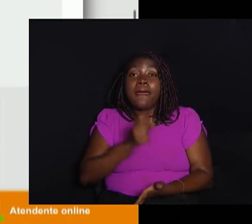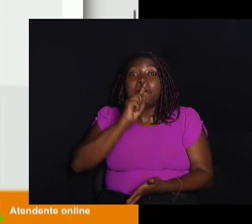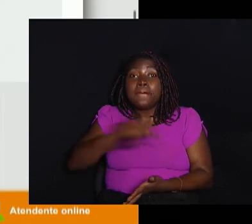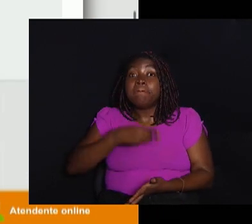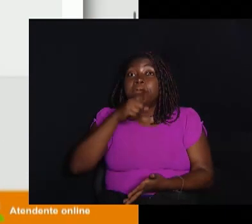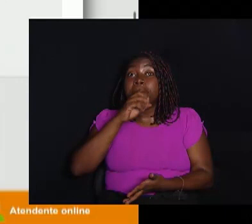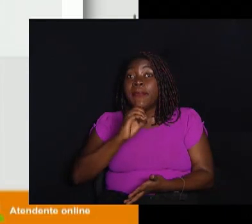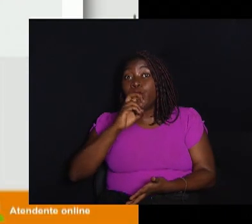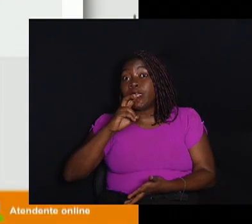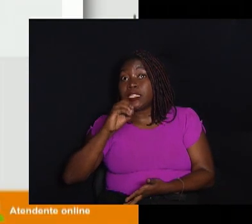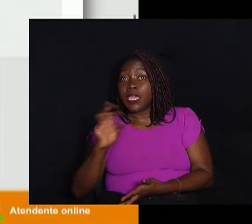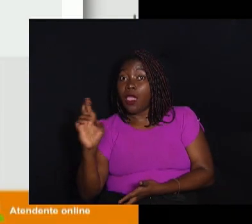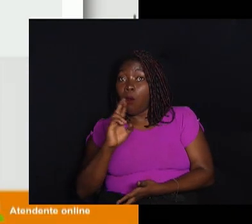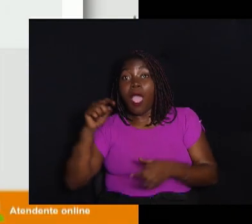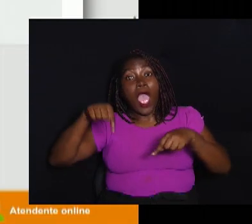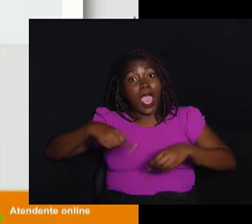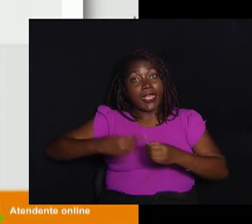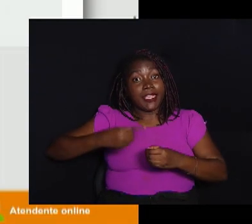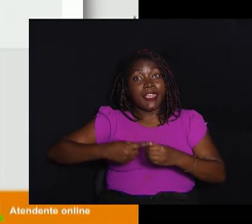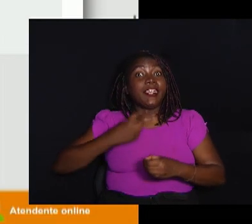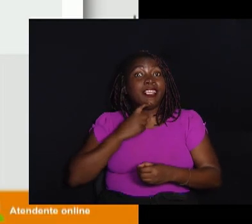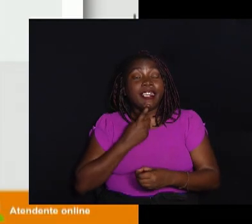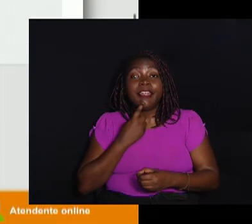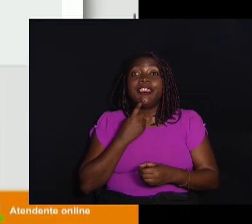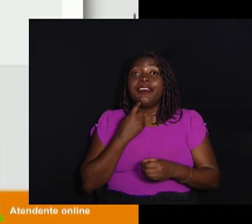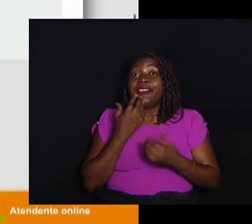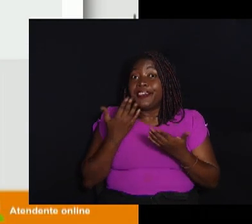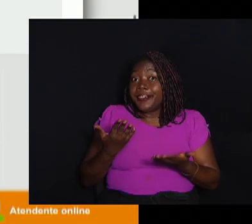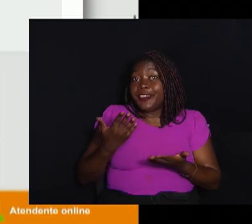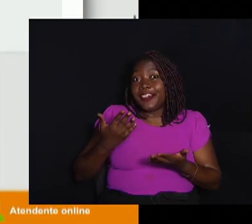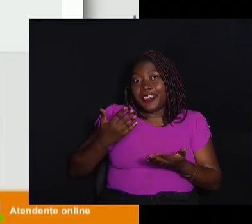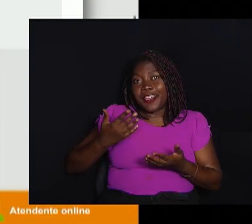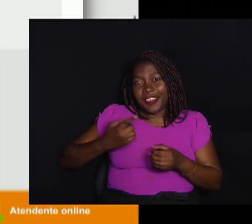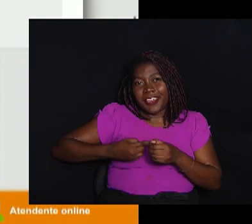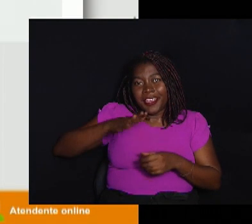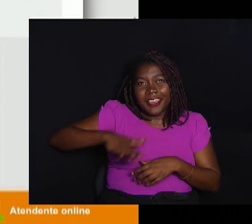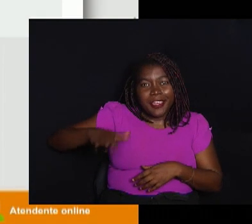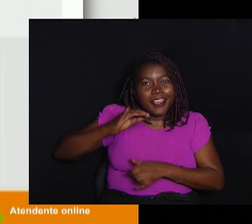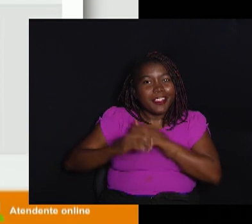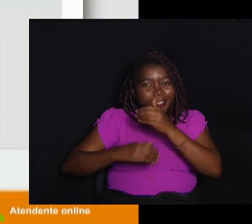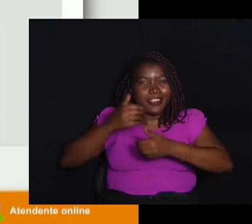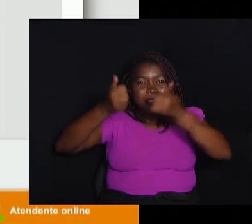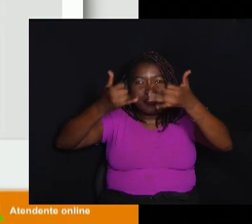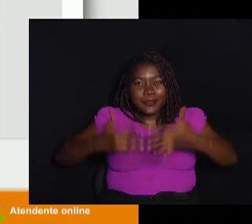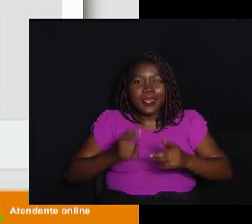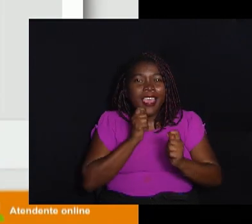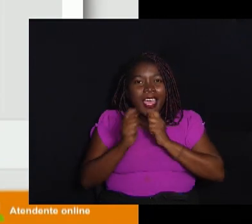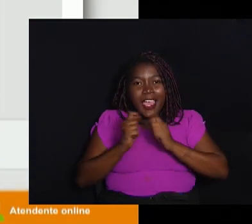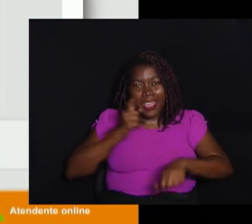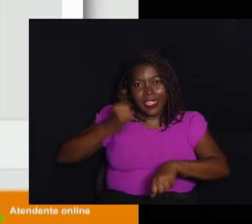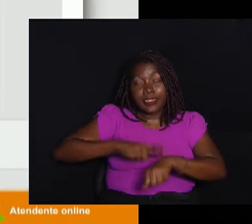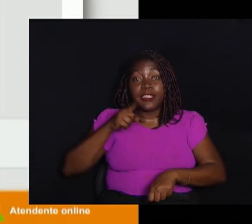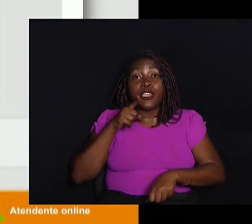1.050 aqui na cidade de Campinas e o bairro, a empresa vai ser informado durante a entrevista. Você que é